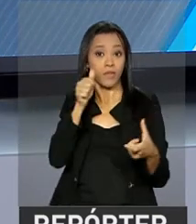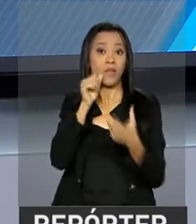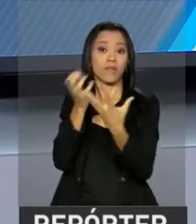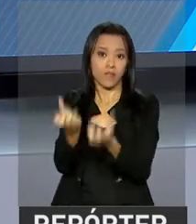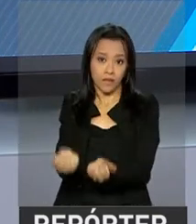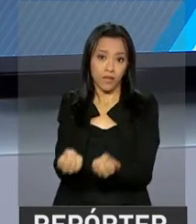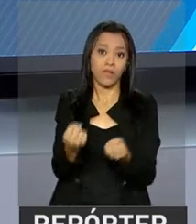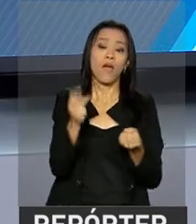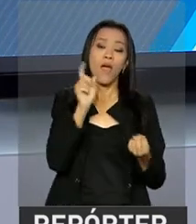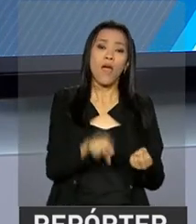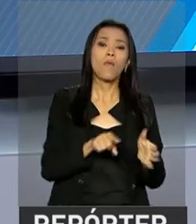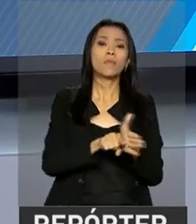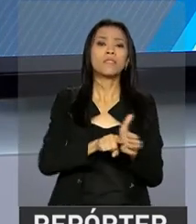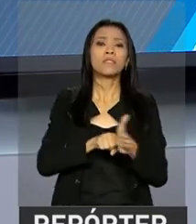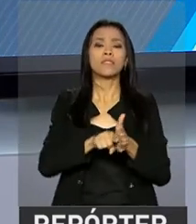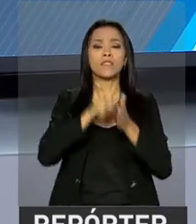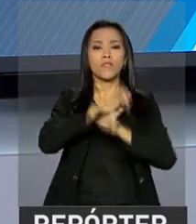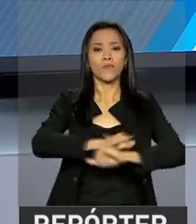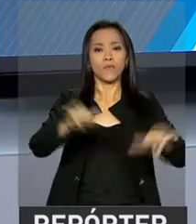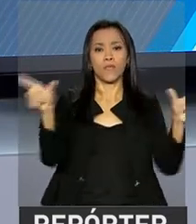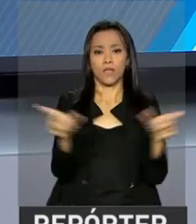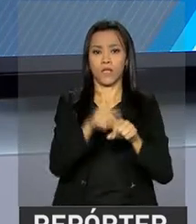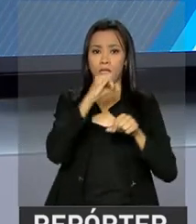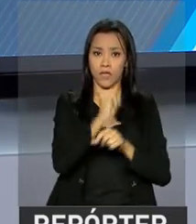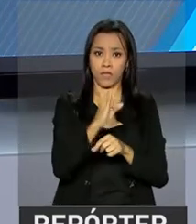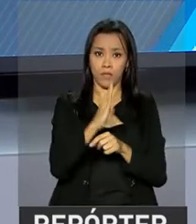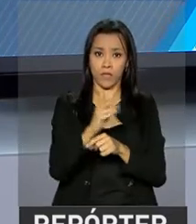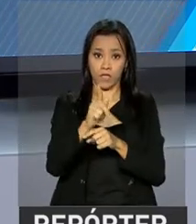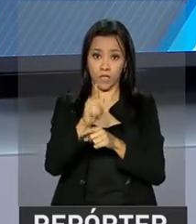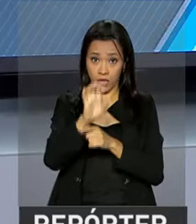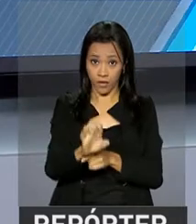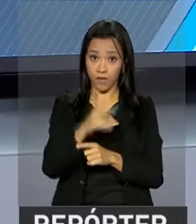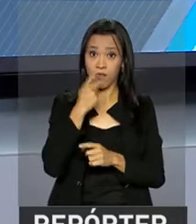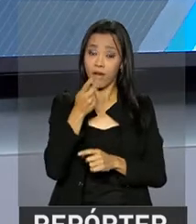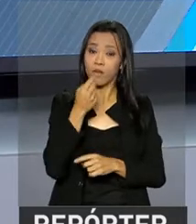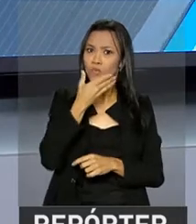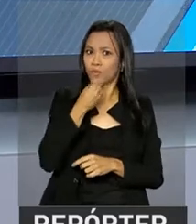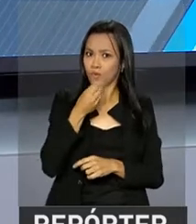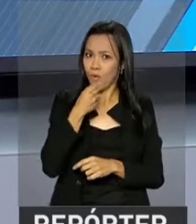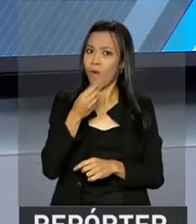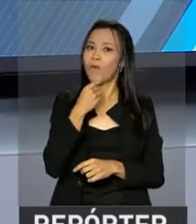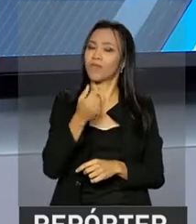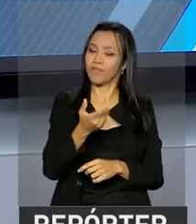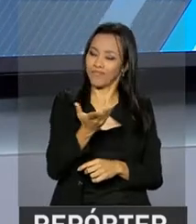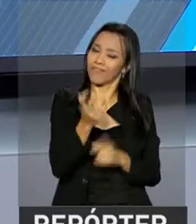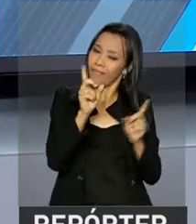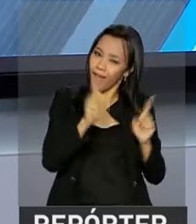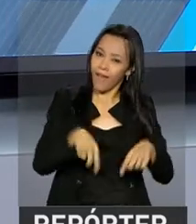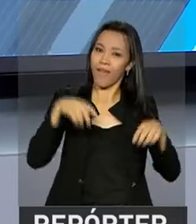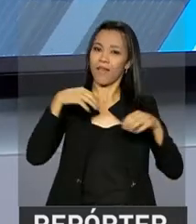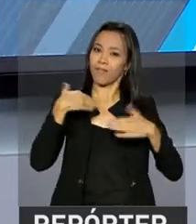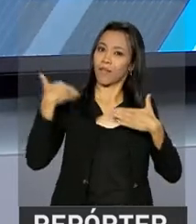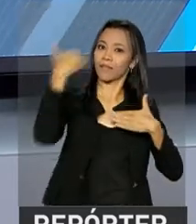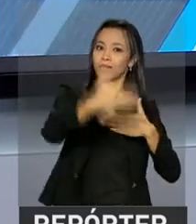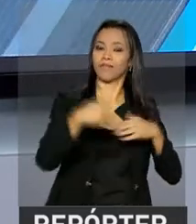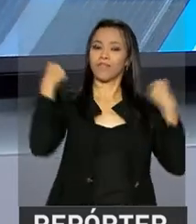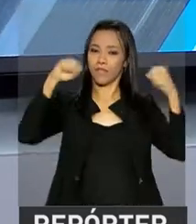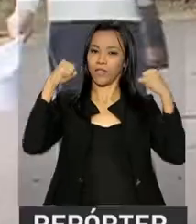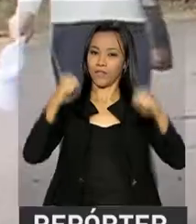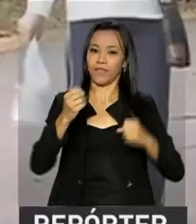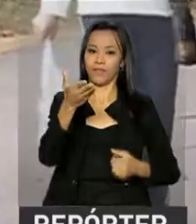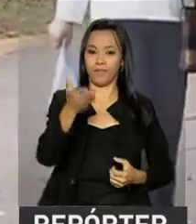pesquisa divulgada pelo ibge mostra ainda que os homens saem na frente quando o assunto é atividade física